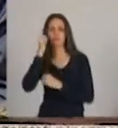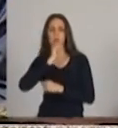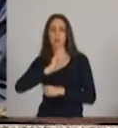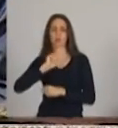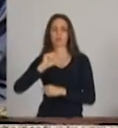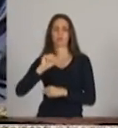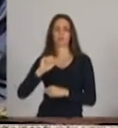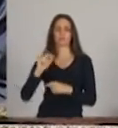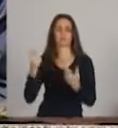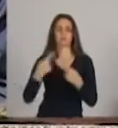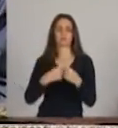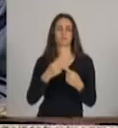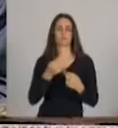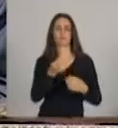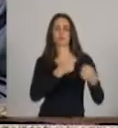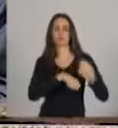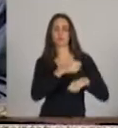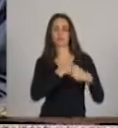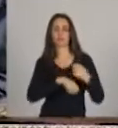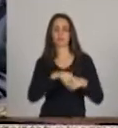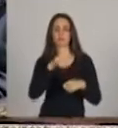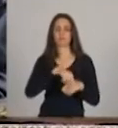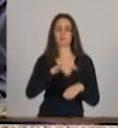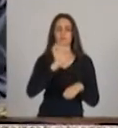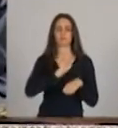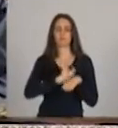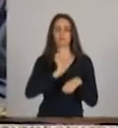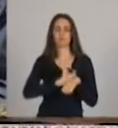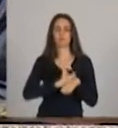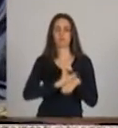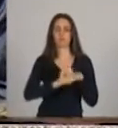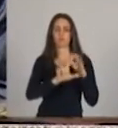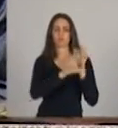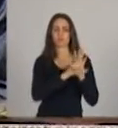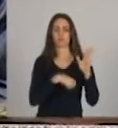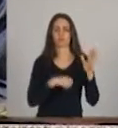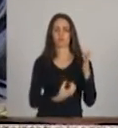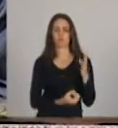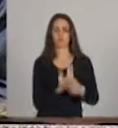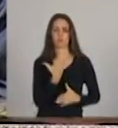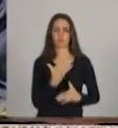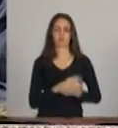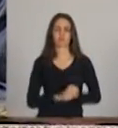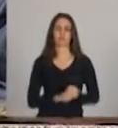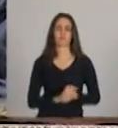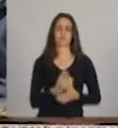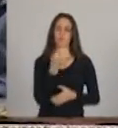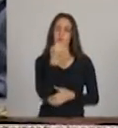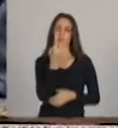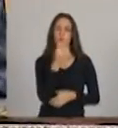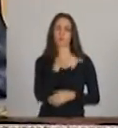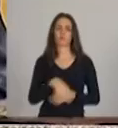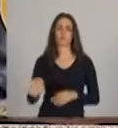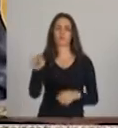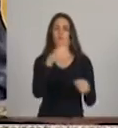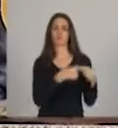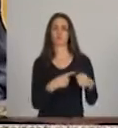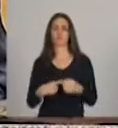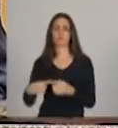comissionado na administração estadual aqui, naturalmente, a lei que eu fiz. é bom exemplo para todos os